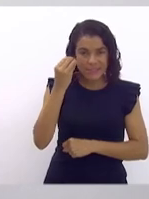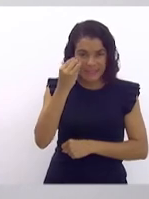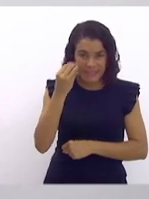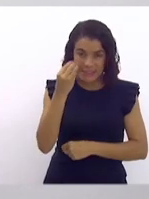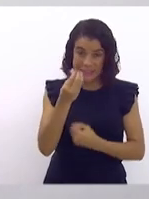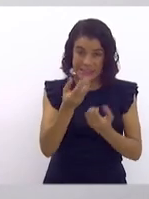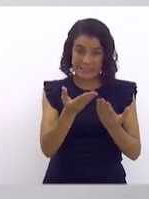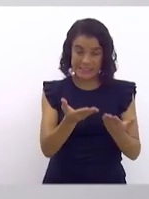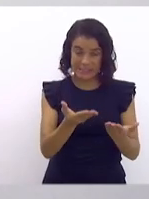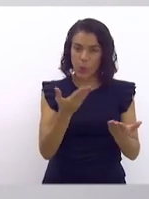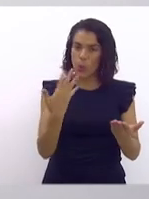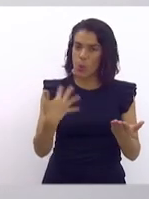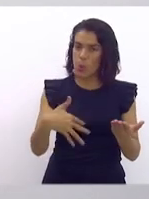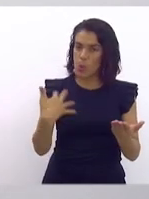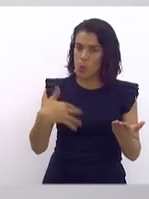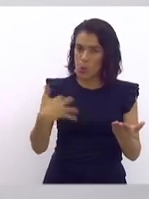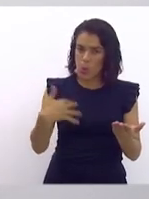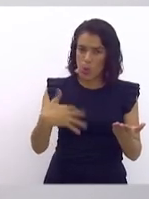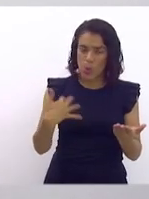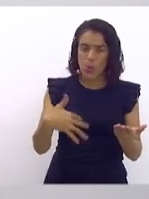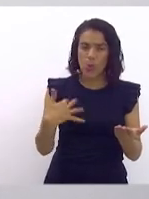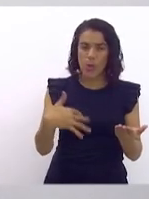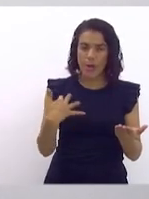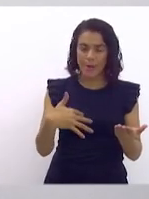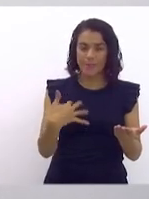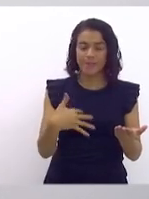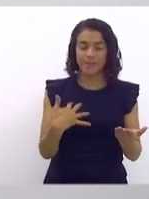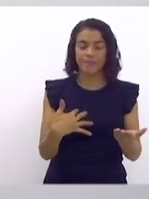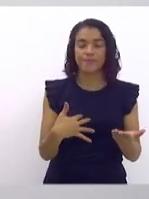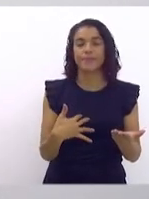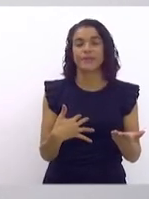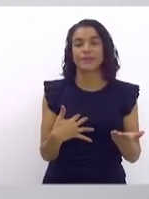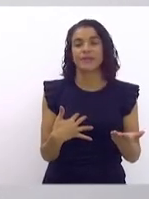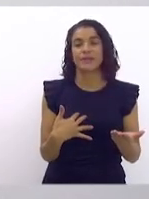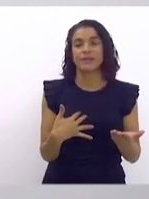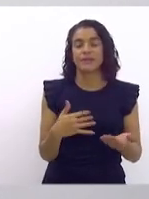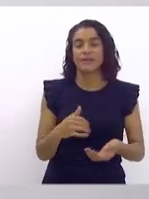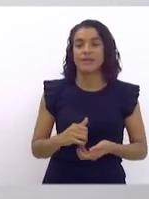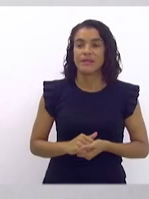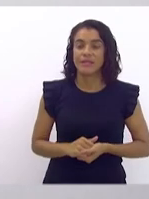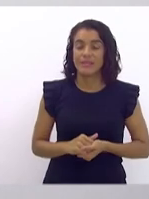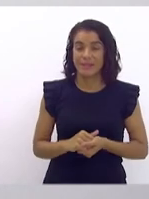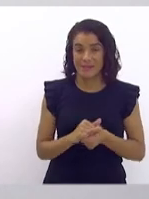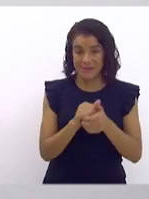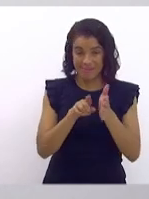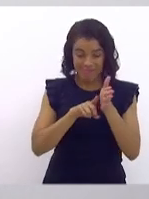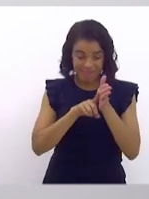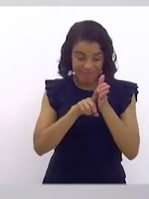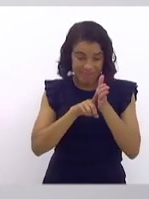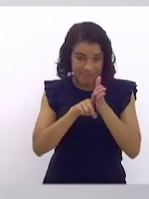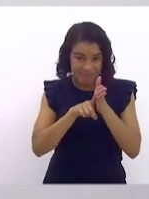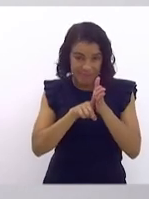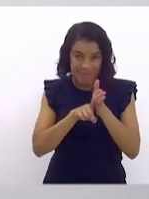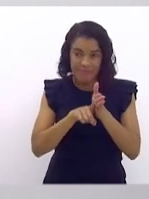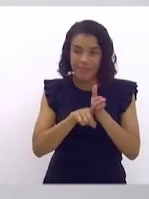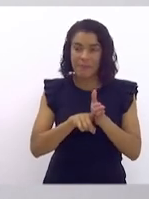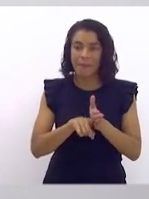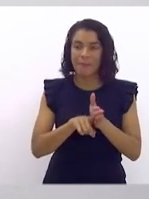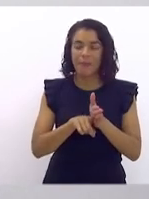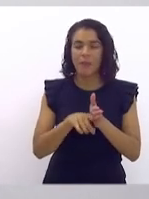mulher é muito grande. E aí, na pesquisa, eu